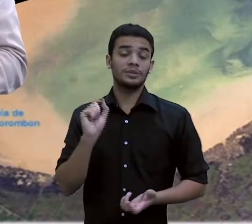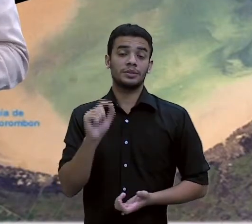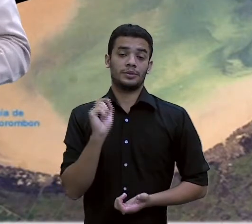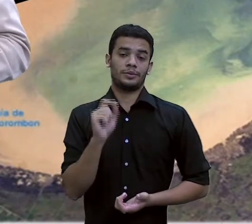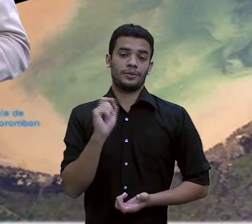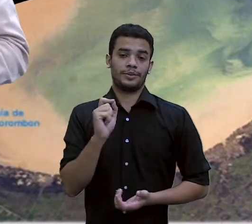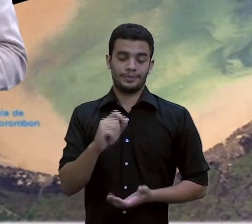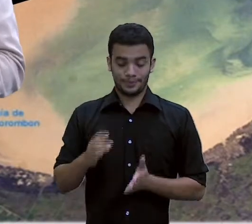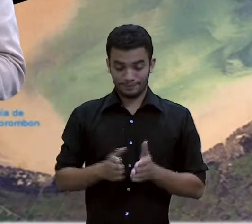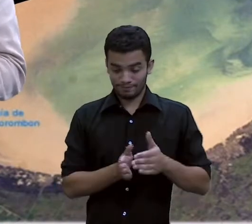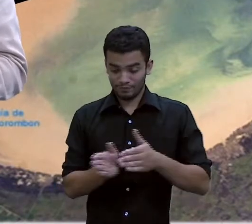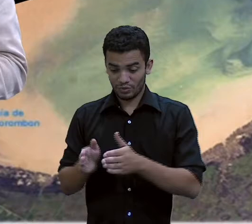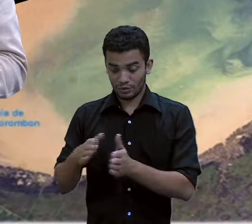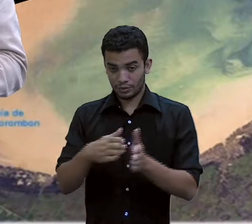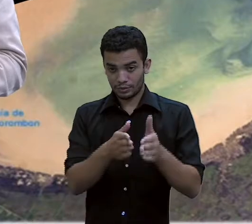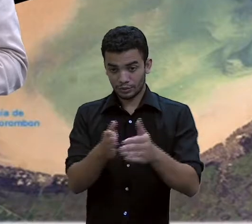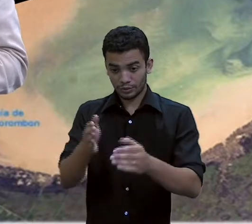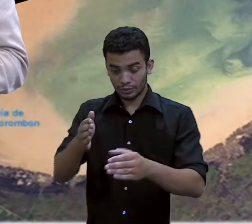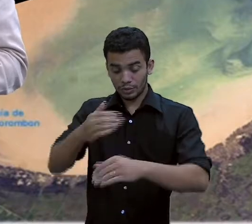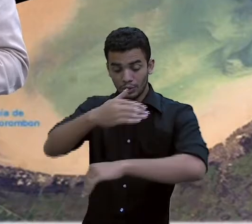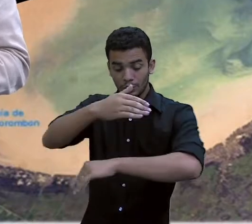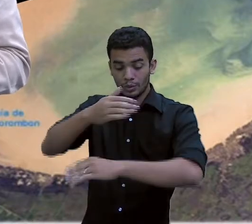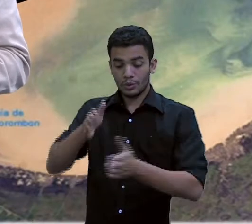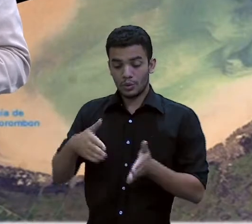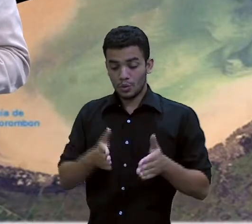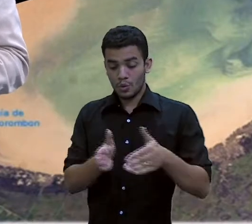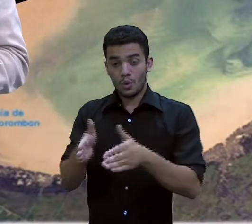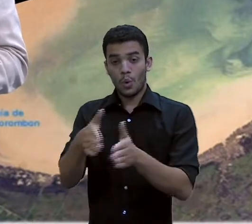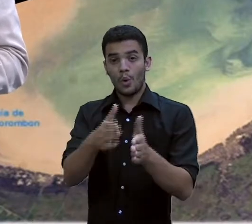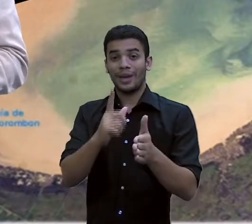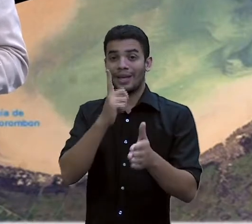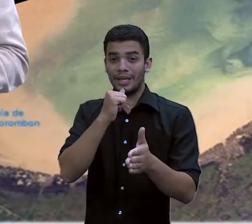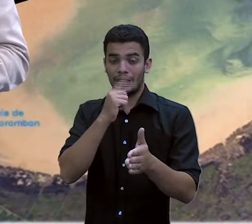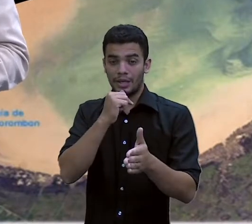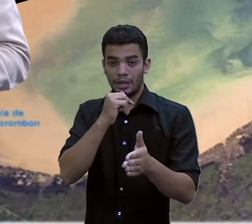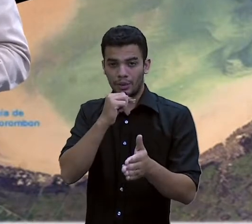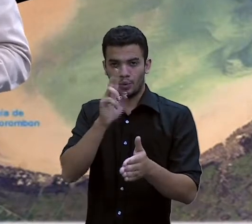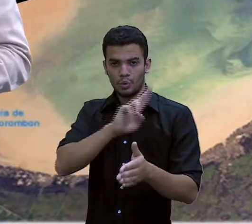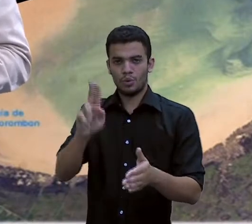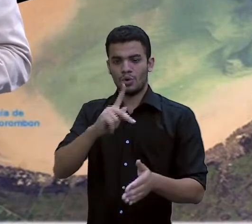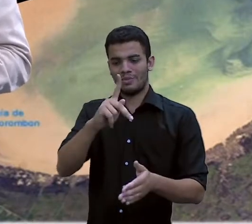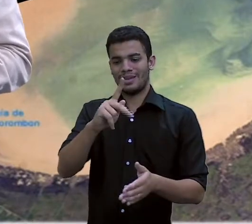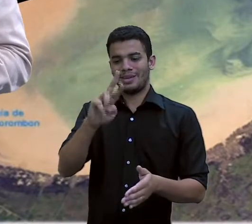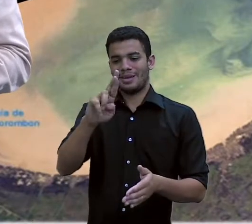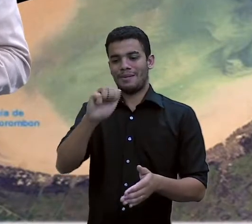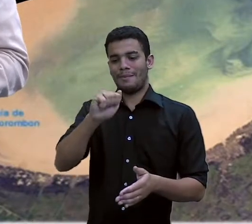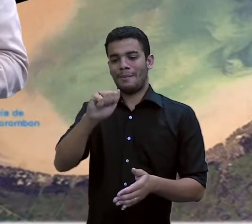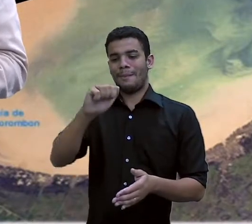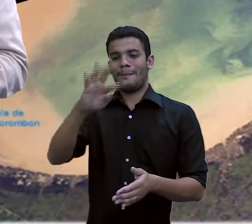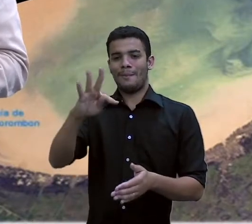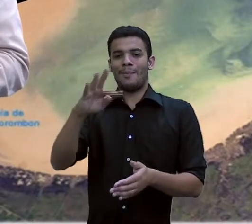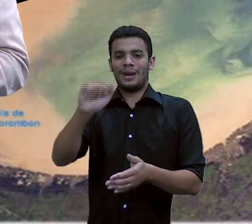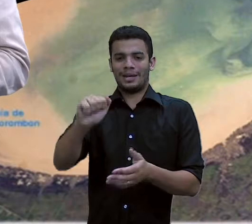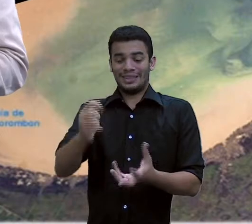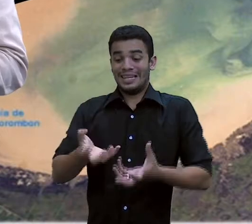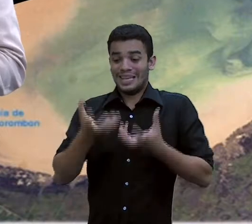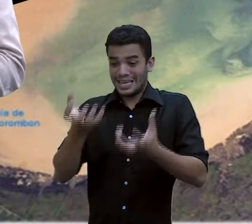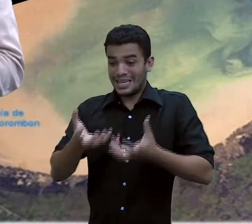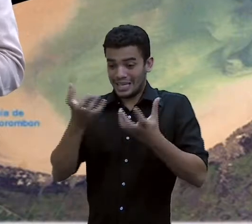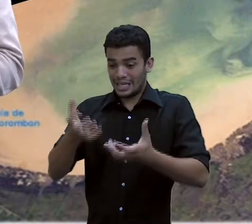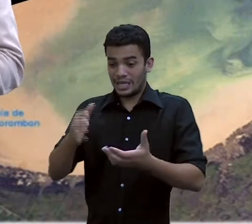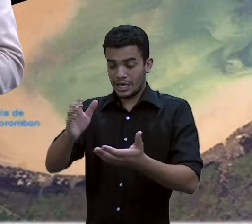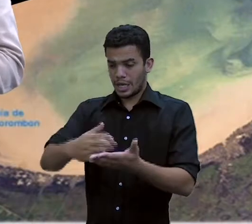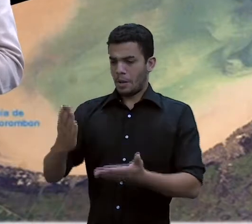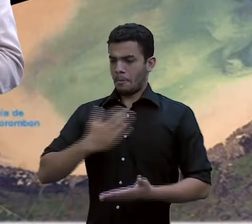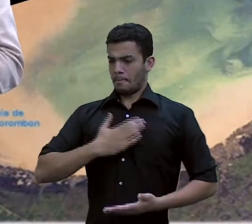Lobo, fidalgo, nascido em Portugal e governador da capitania do Rio de Janeiro. Em uma carta secreta,